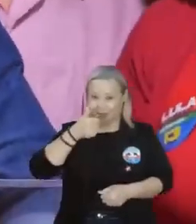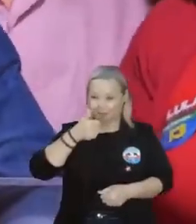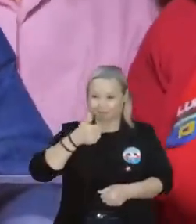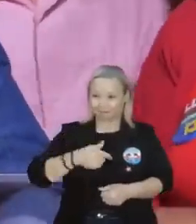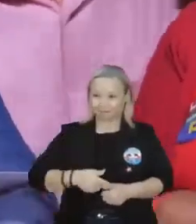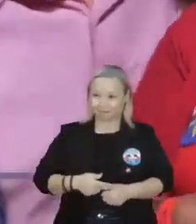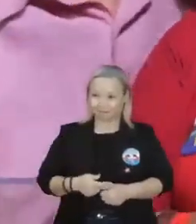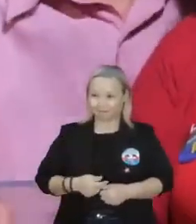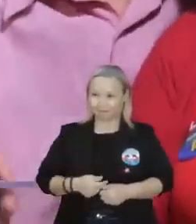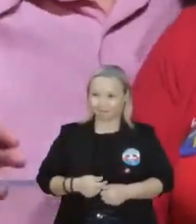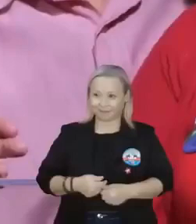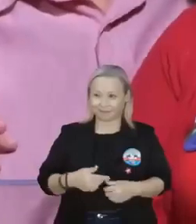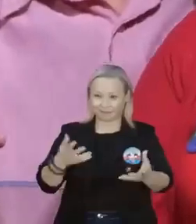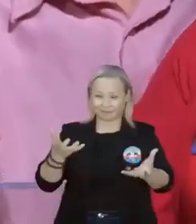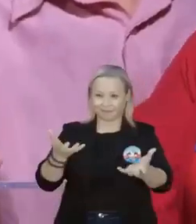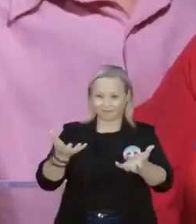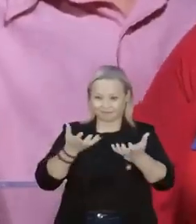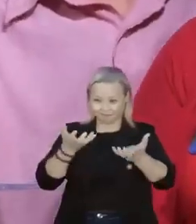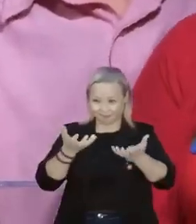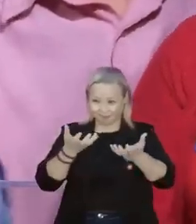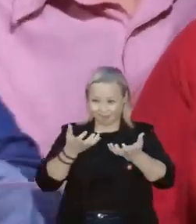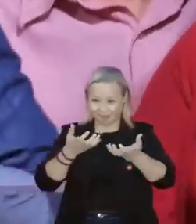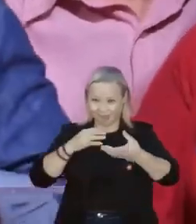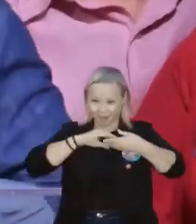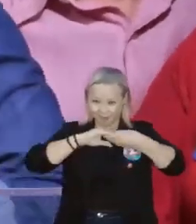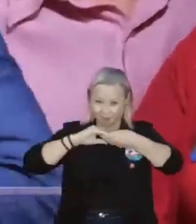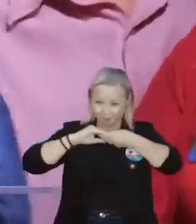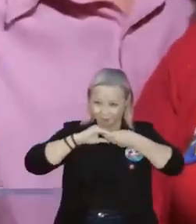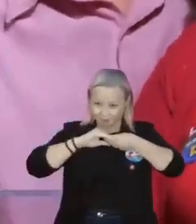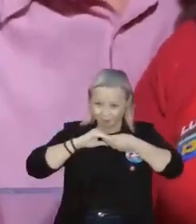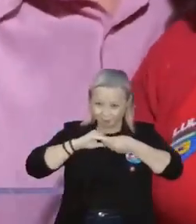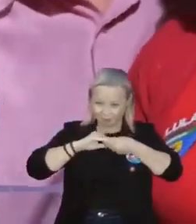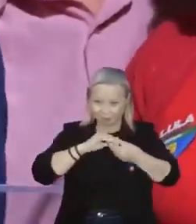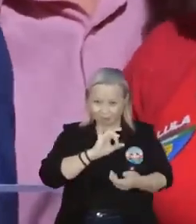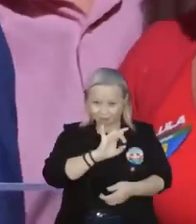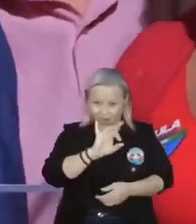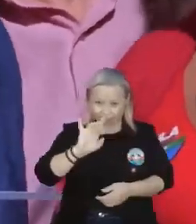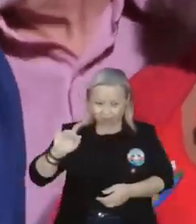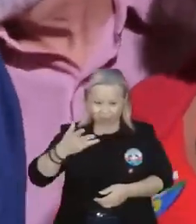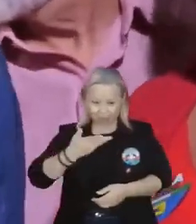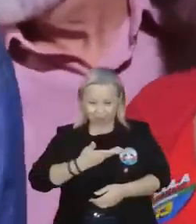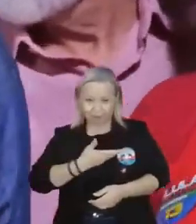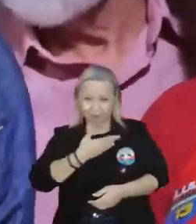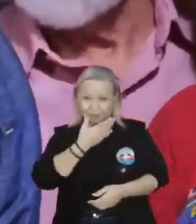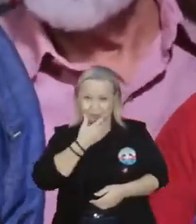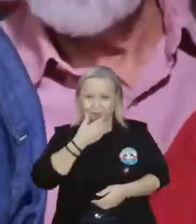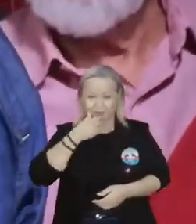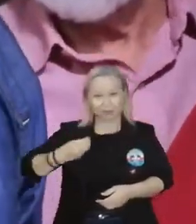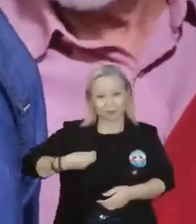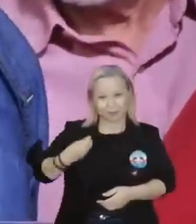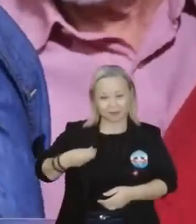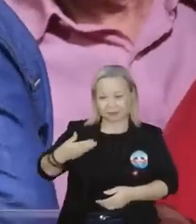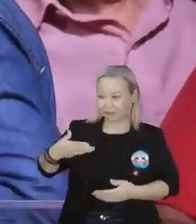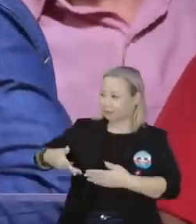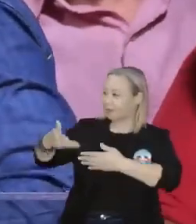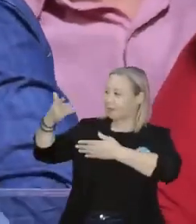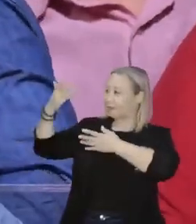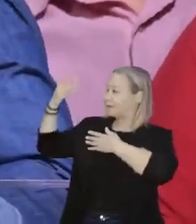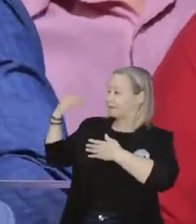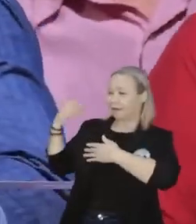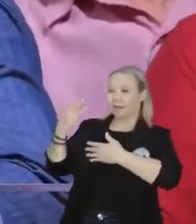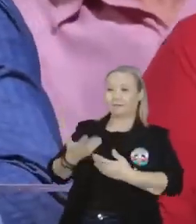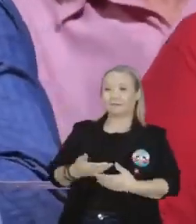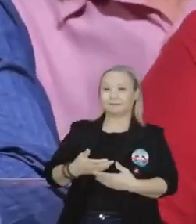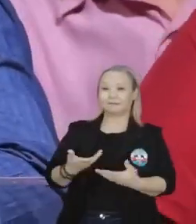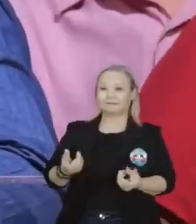eu quero cumprimentar cada companheiro, cada companheira que está aqui atrás, que tiveram um papel